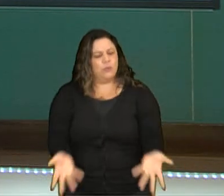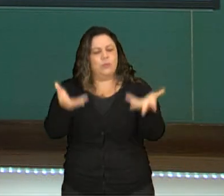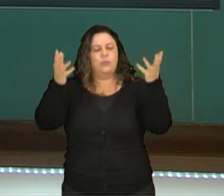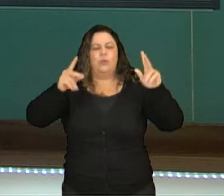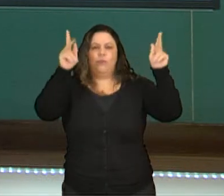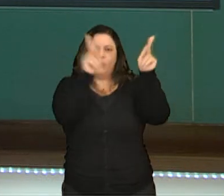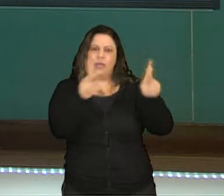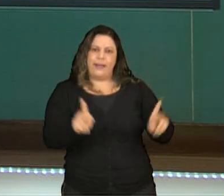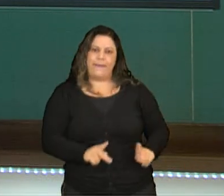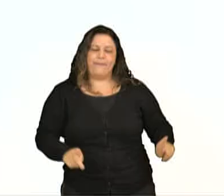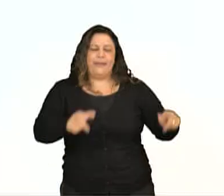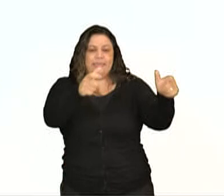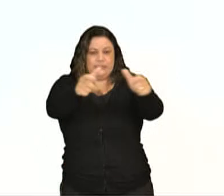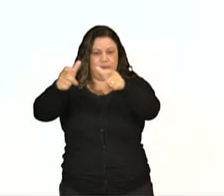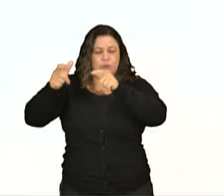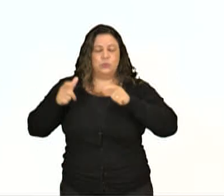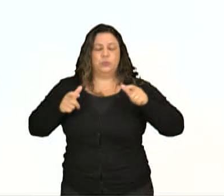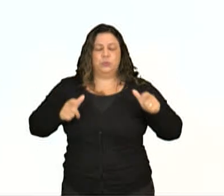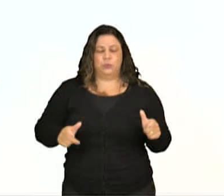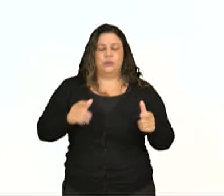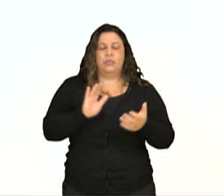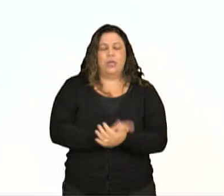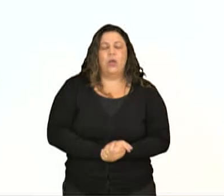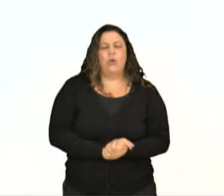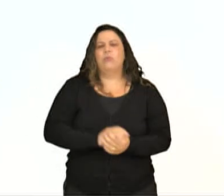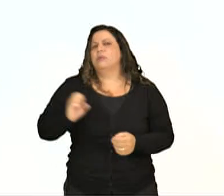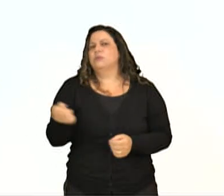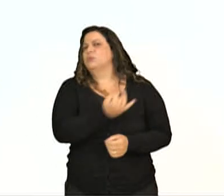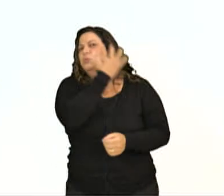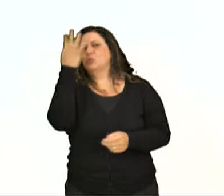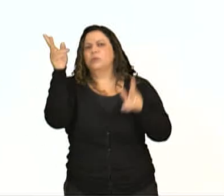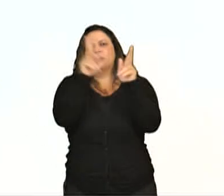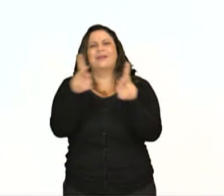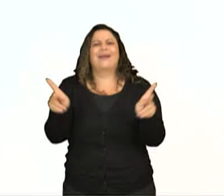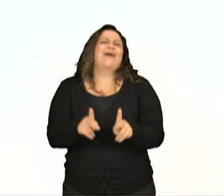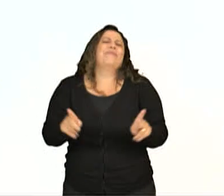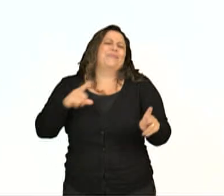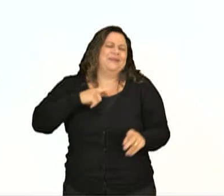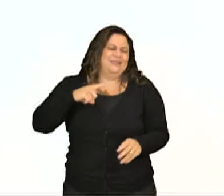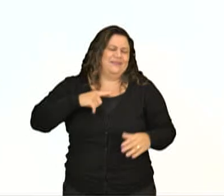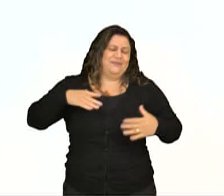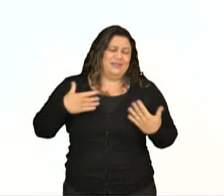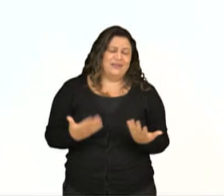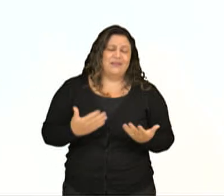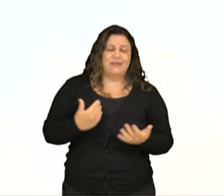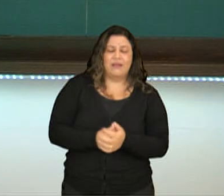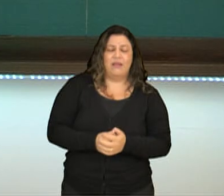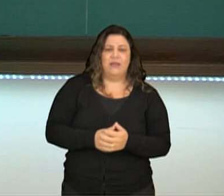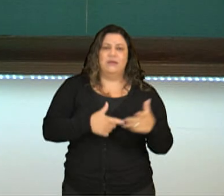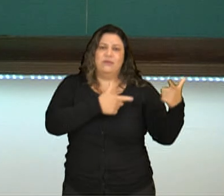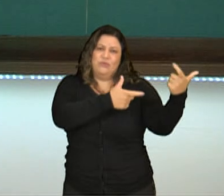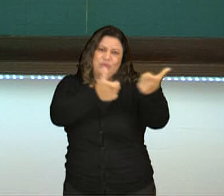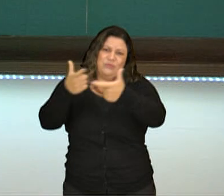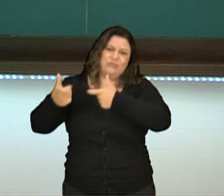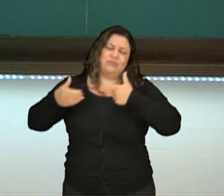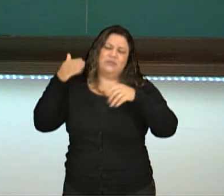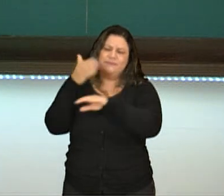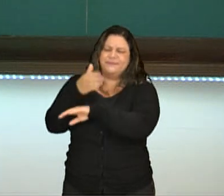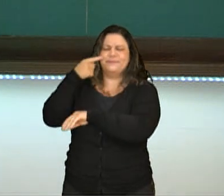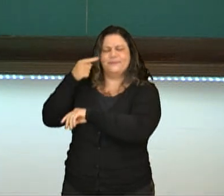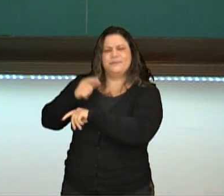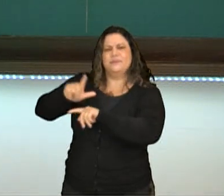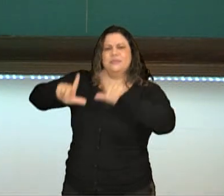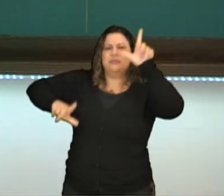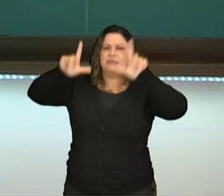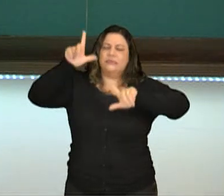região. Quando a paz vai chegar a essa região? Você já se perguntou isso? Confrontos que frequentemente vemos